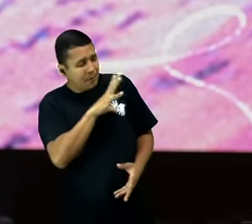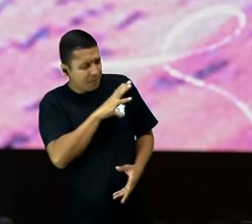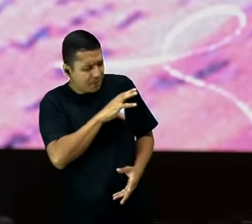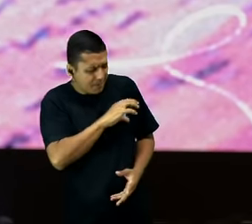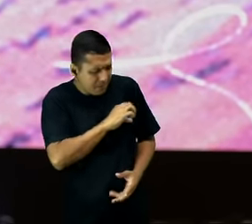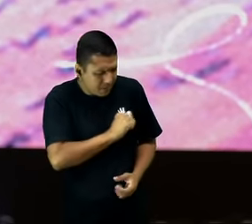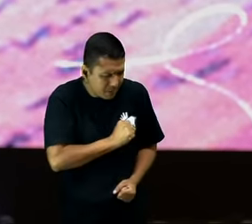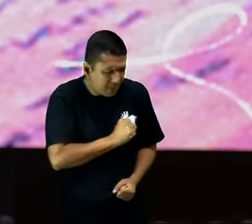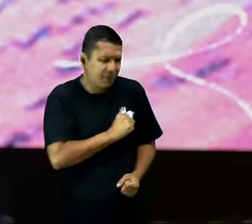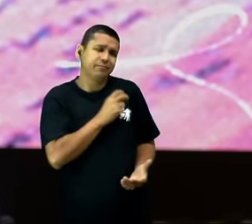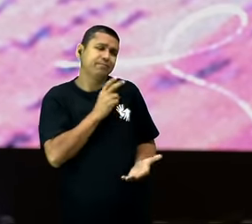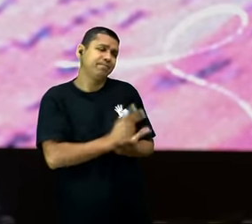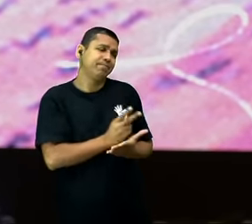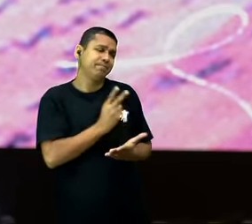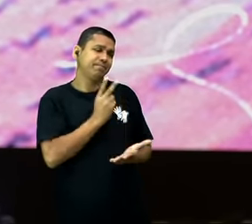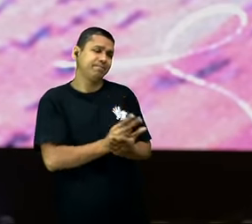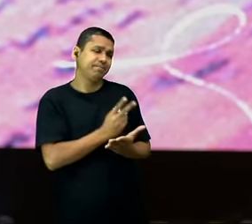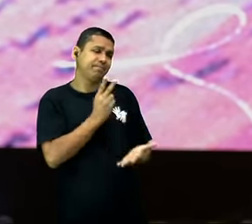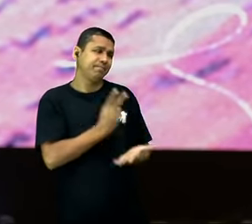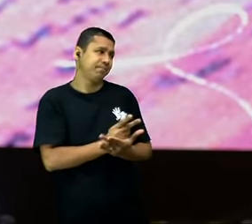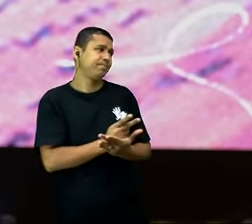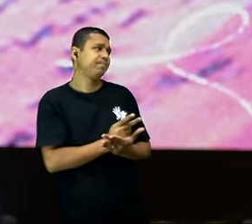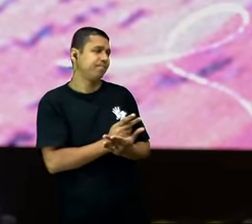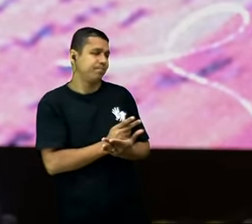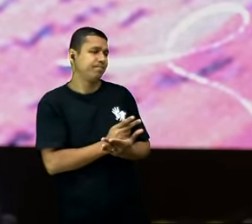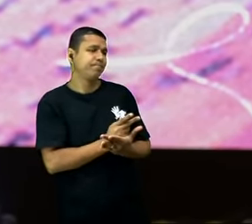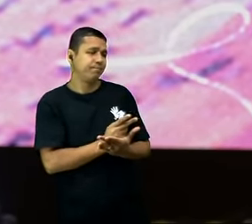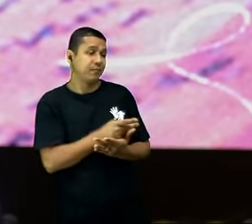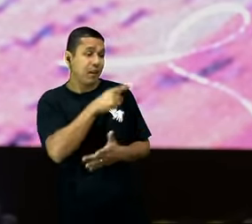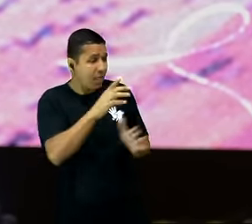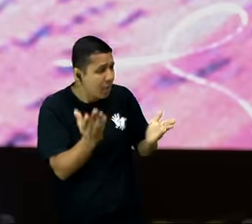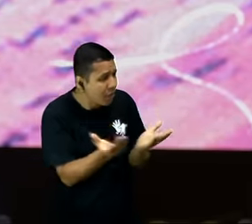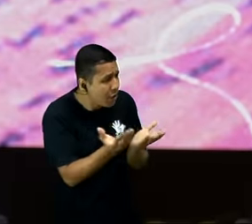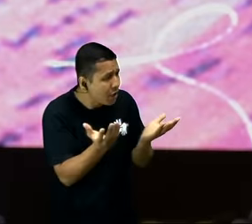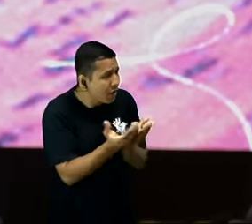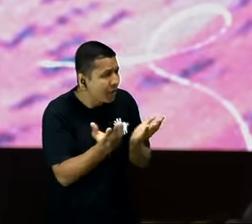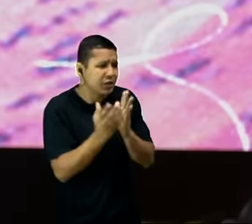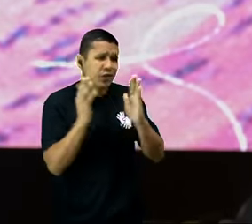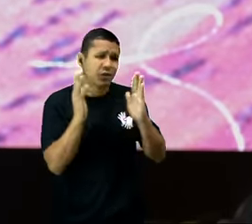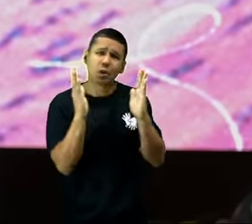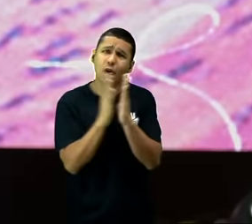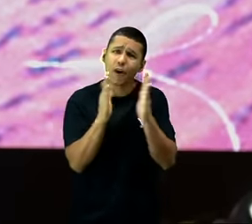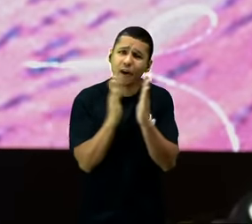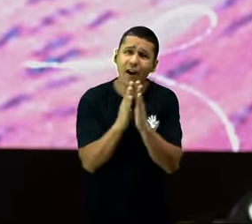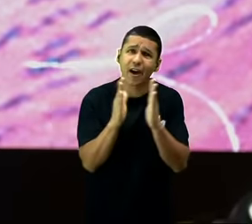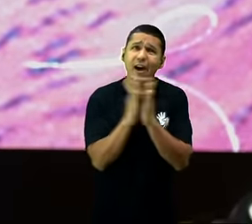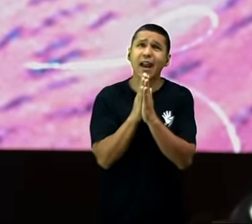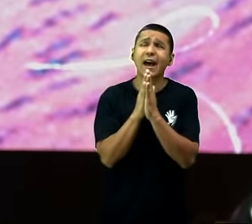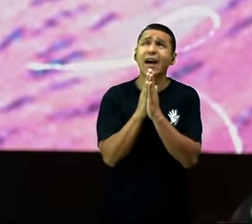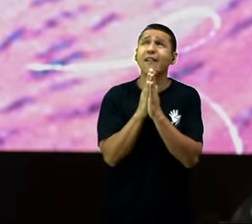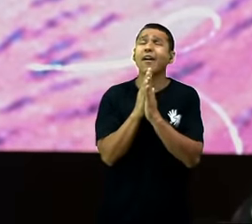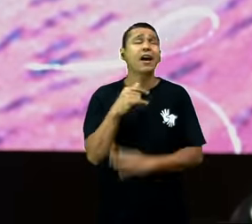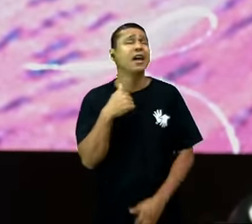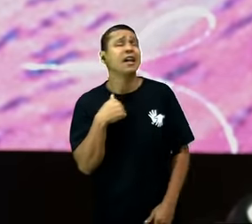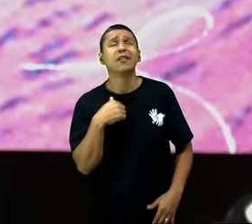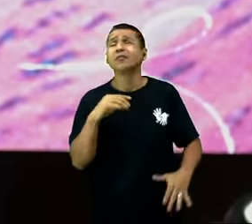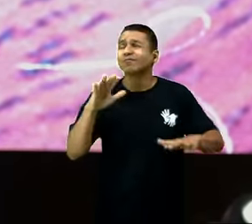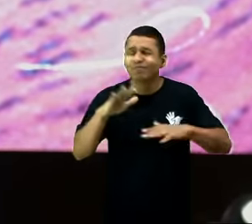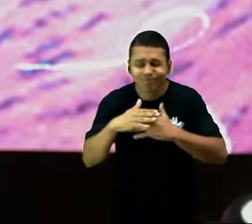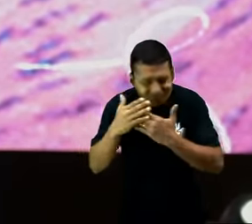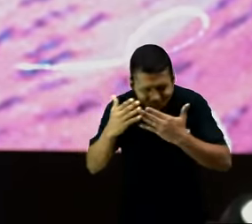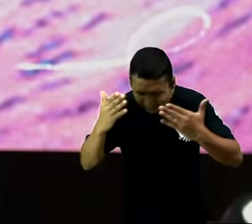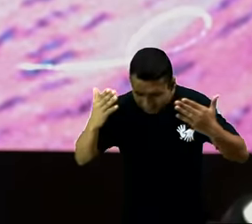as coisas? Cadê aquele crente que orava quando não tinha nada e dizia, Senhor, tu és tudo que eu tenho para a